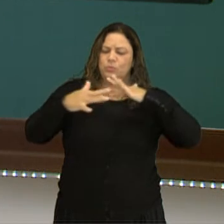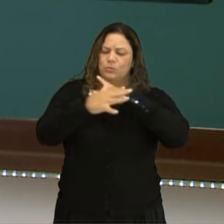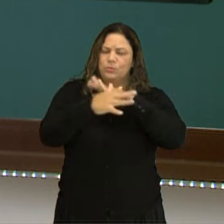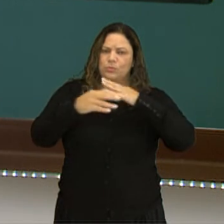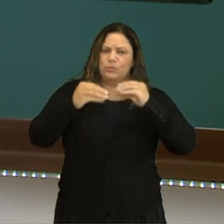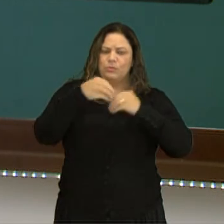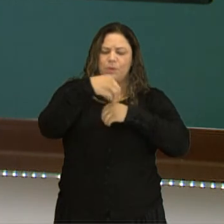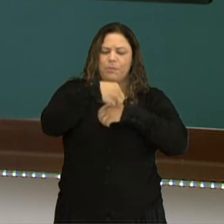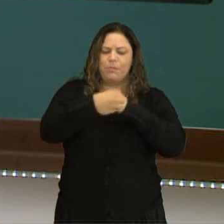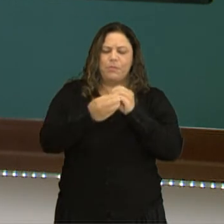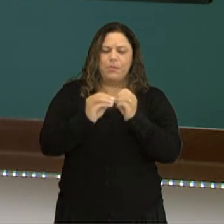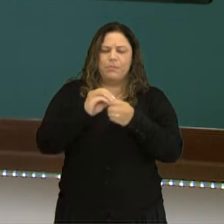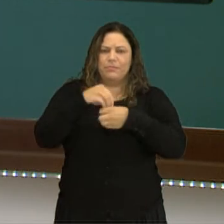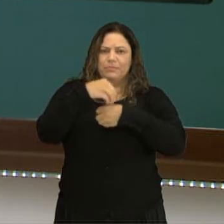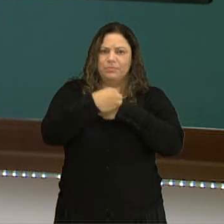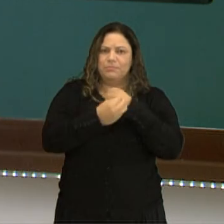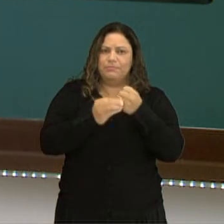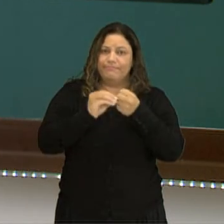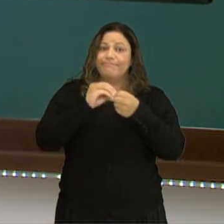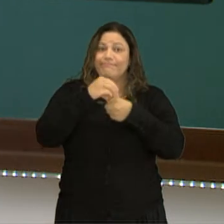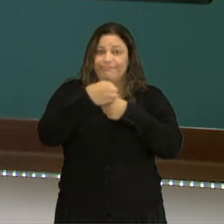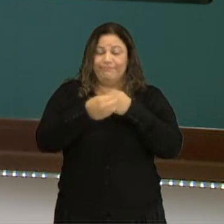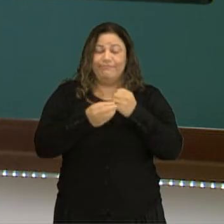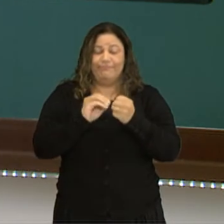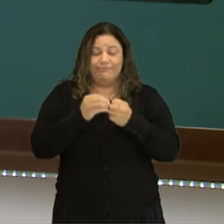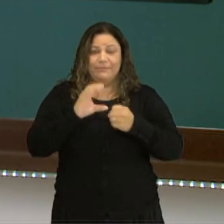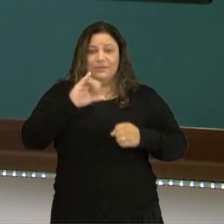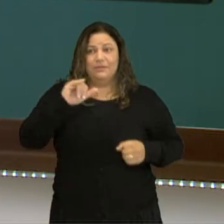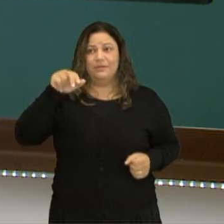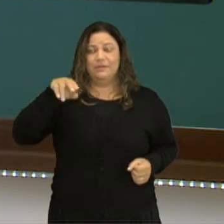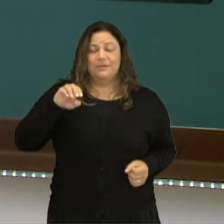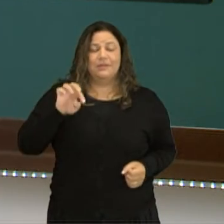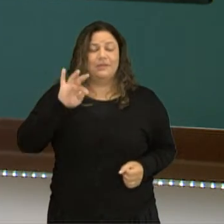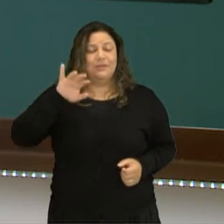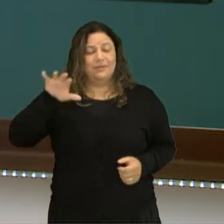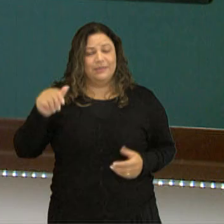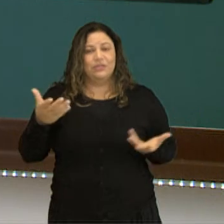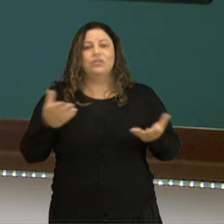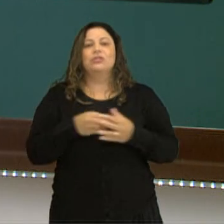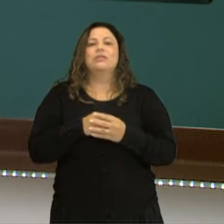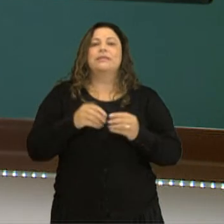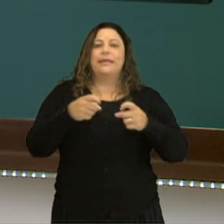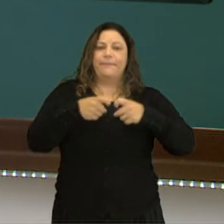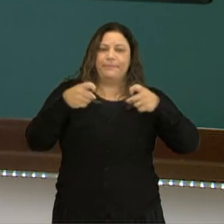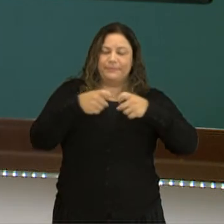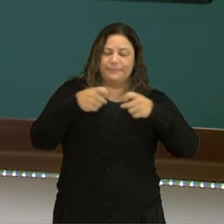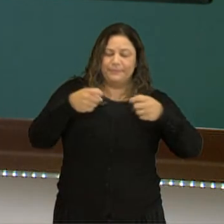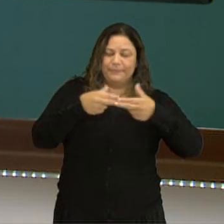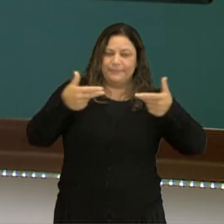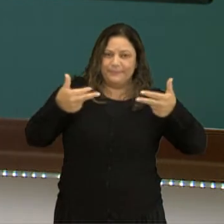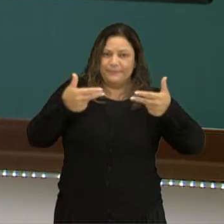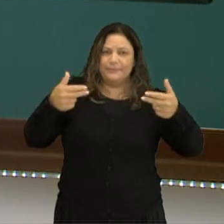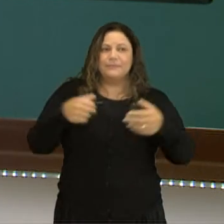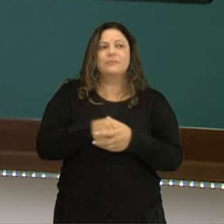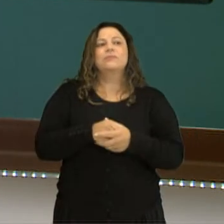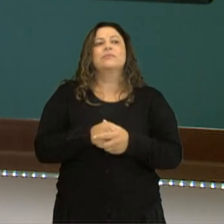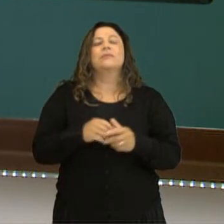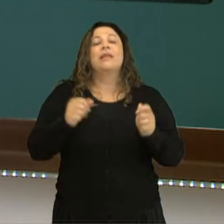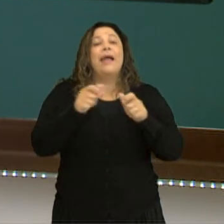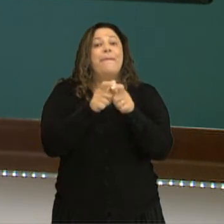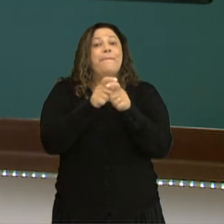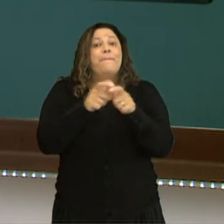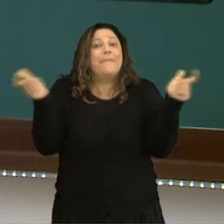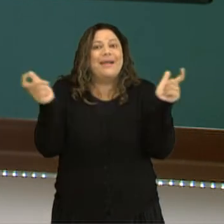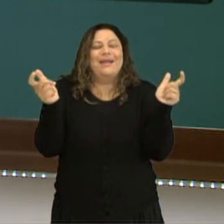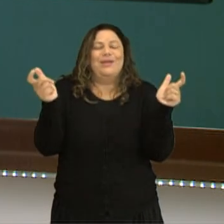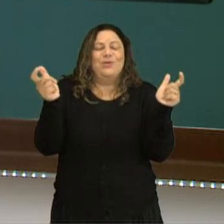tá? É basicamente a energia cinética. Tudo bem que tem um pouquinho de elasticidade, então tem um pouquinho de energia potencial. A